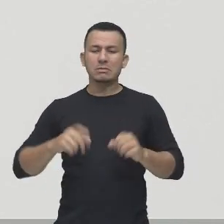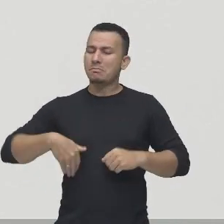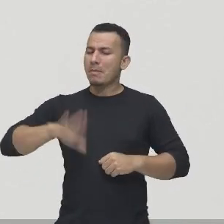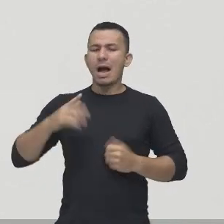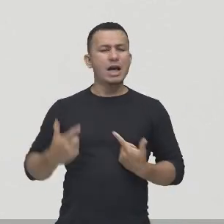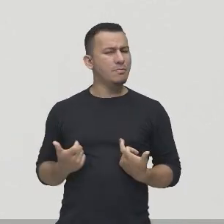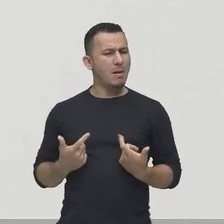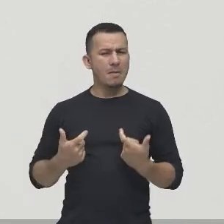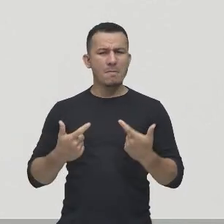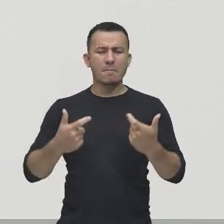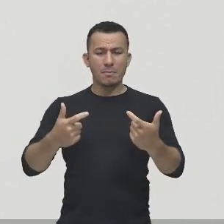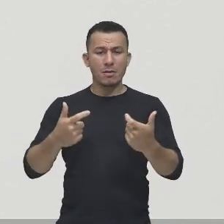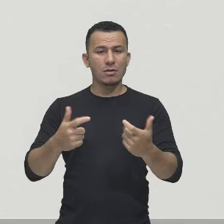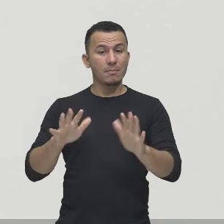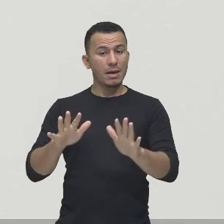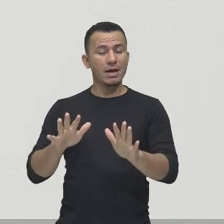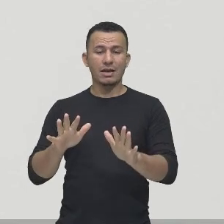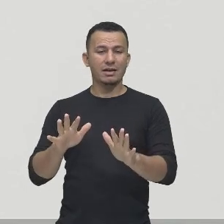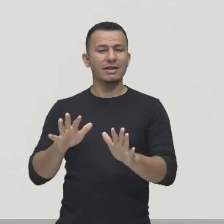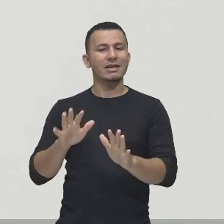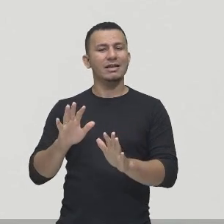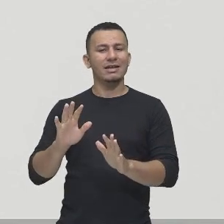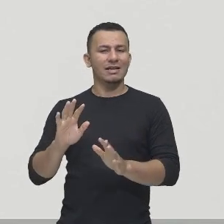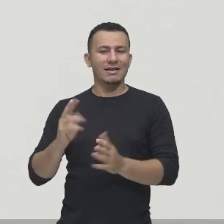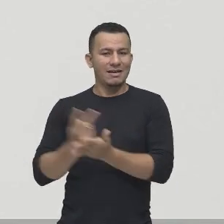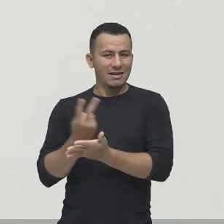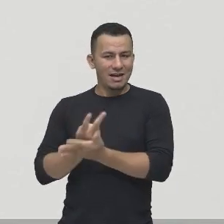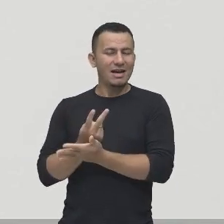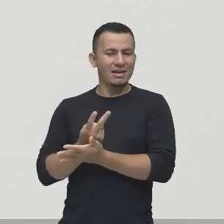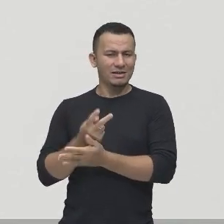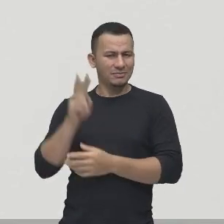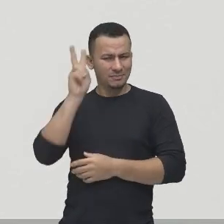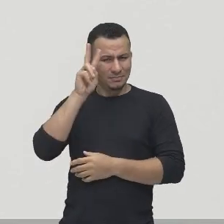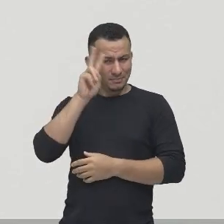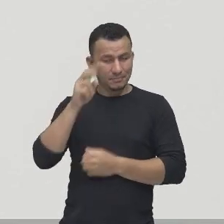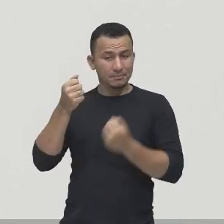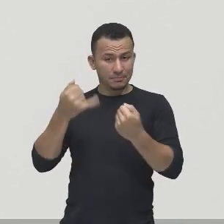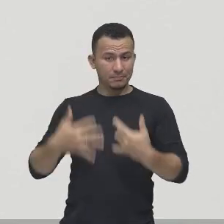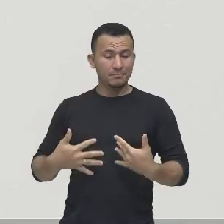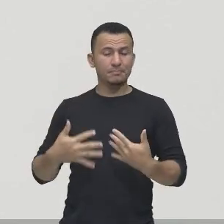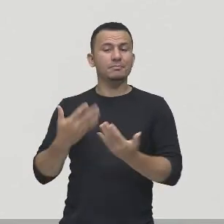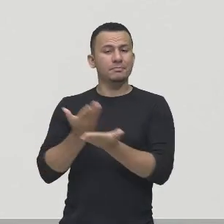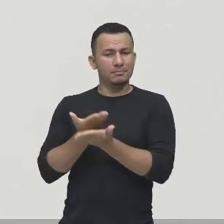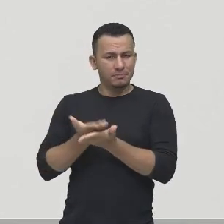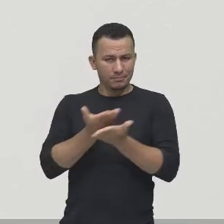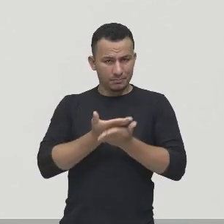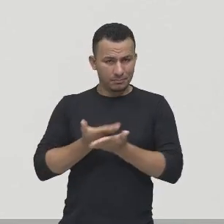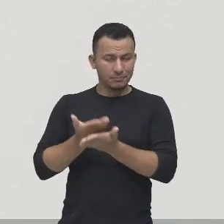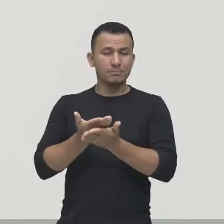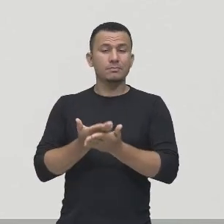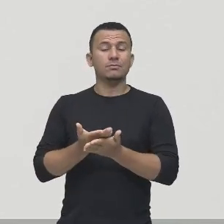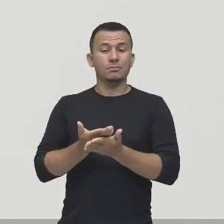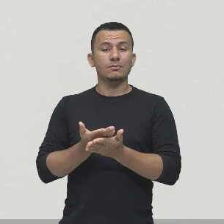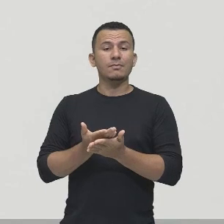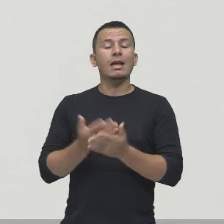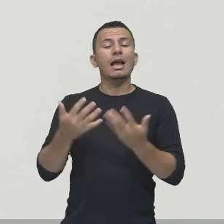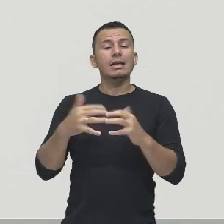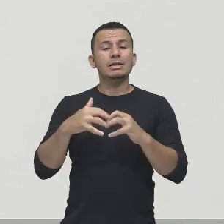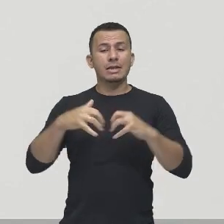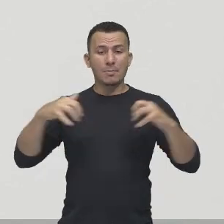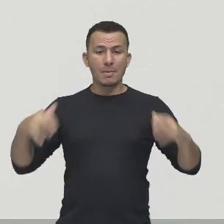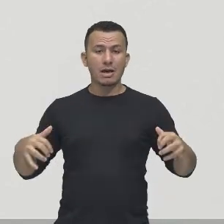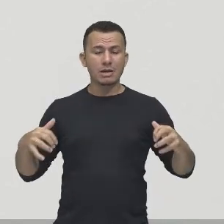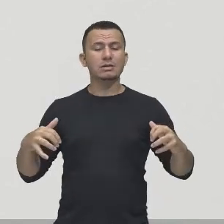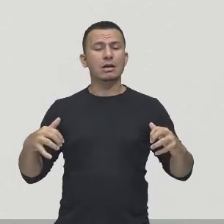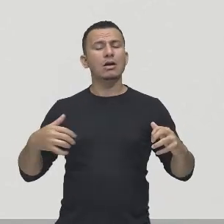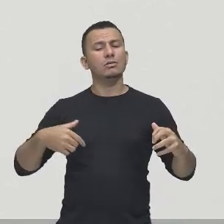conflitos armados. É falso, inclusive é um exemplo de geopolítica, né, como a gente já estudou. Essa separação ter